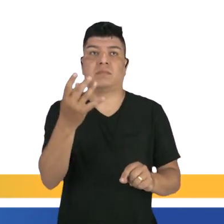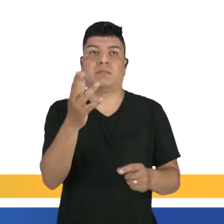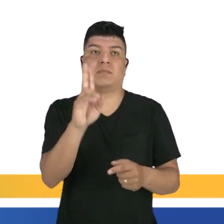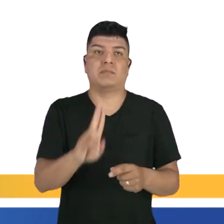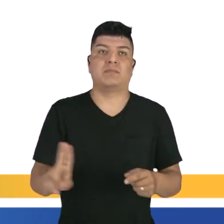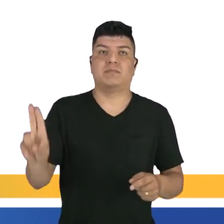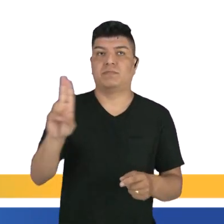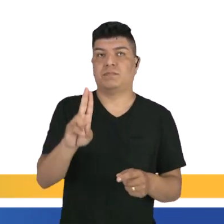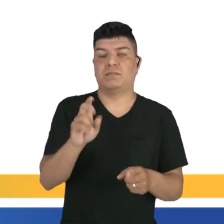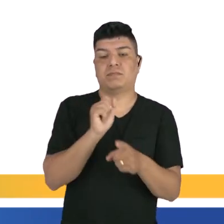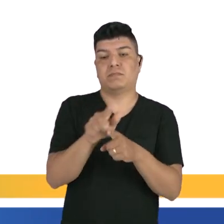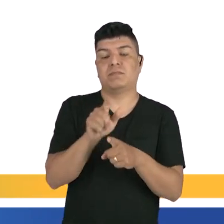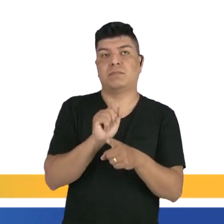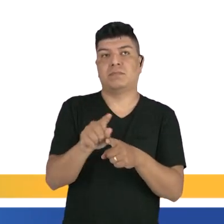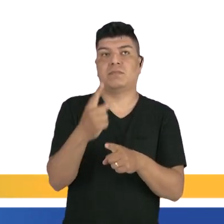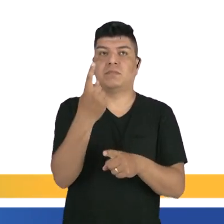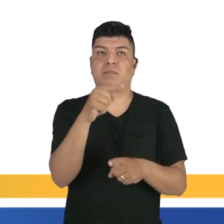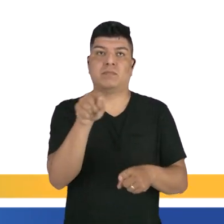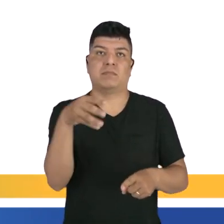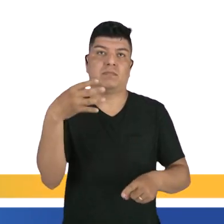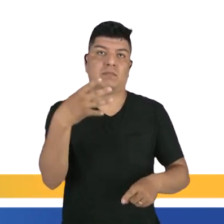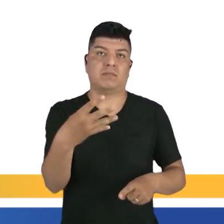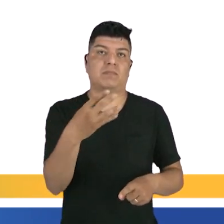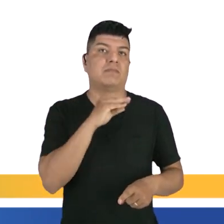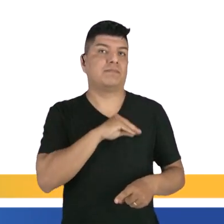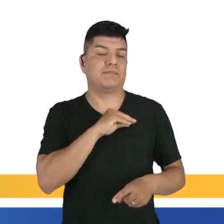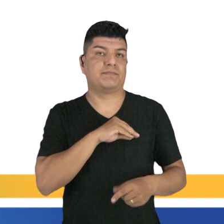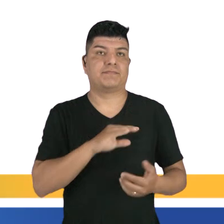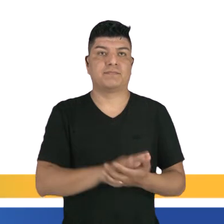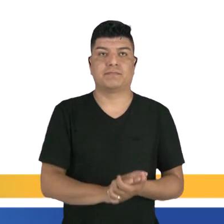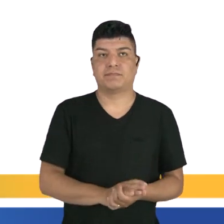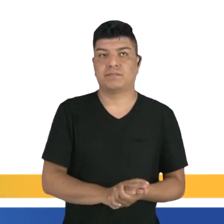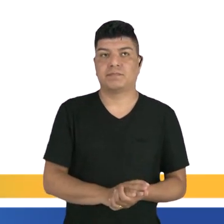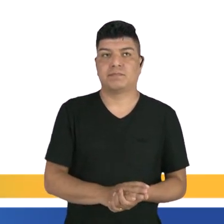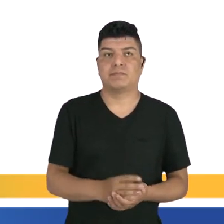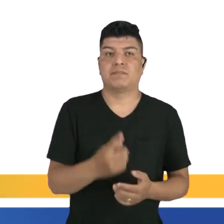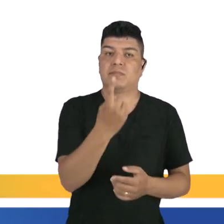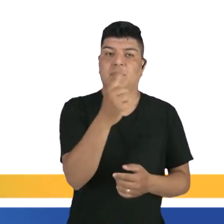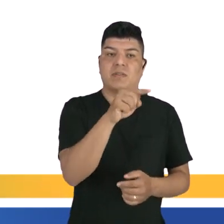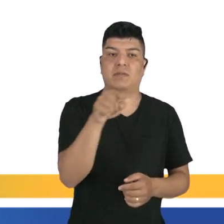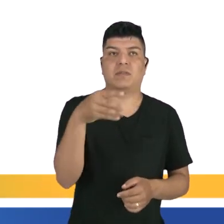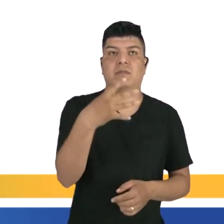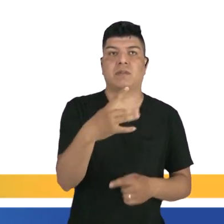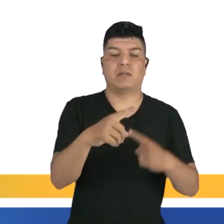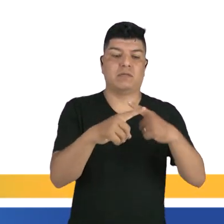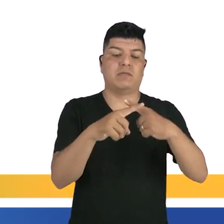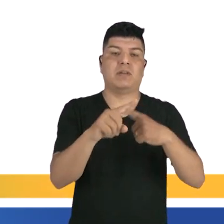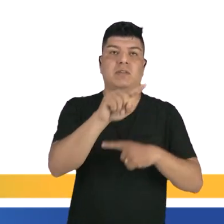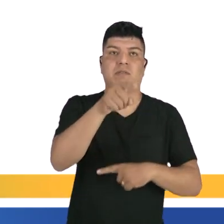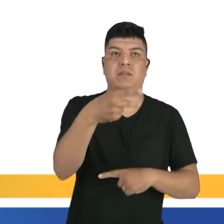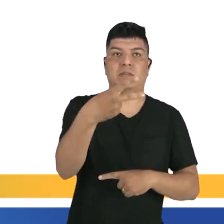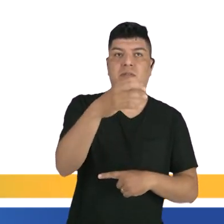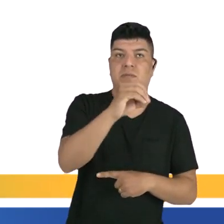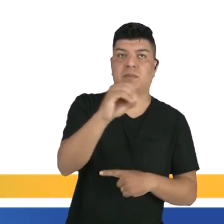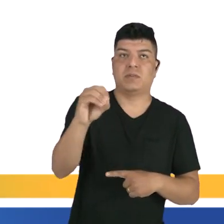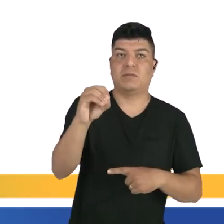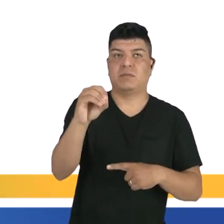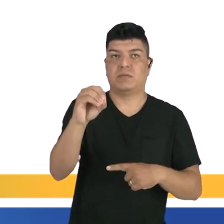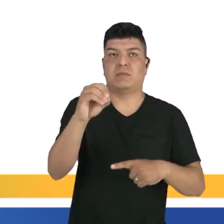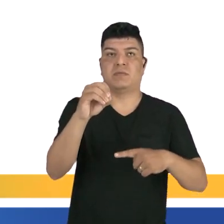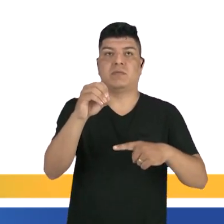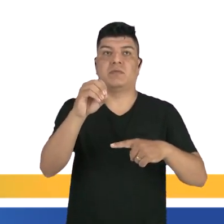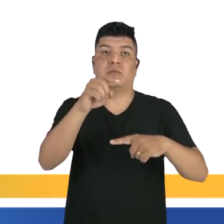1/4 vezes 1.200. Aquela mesma situação. 1 vezes 1.200, né? Vou multiplicar o numerador pelo número, dividido por